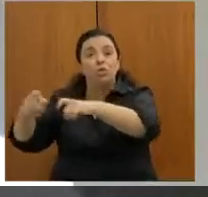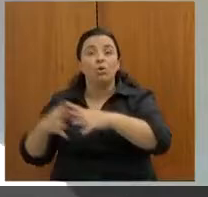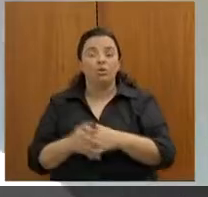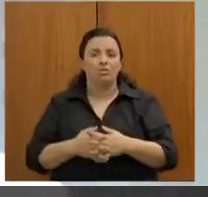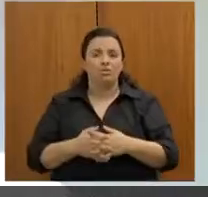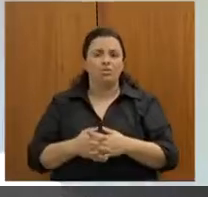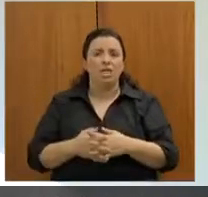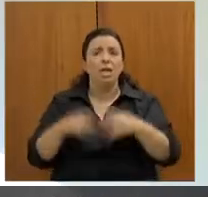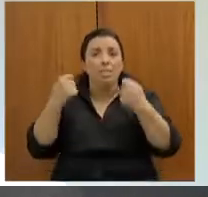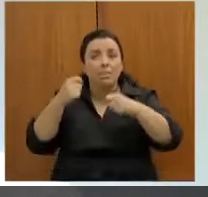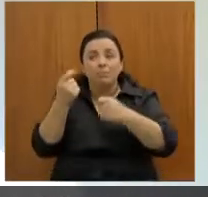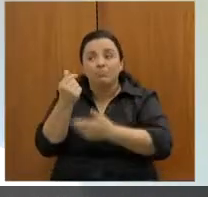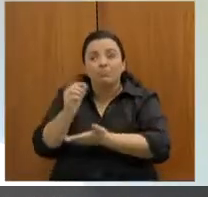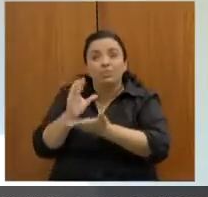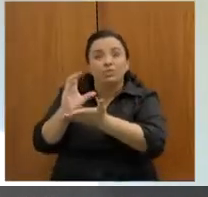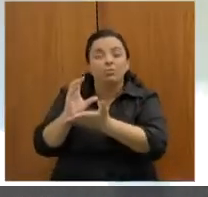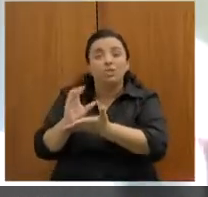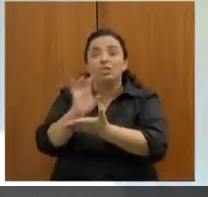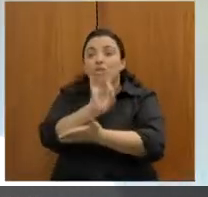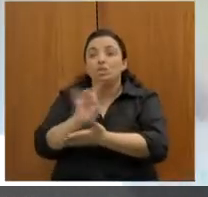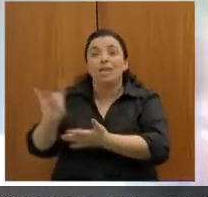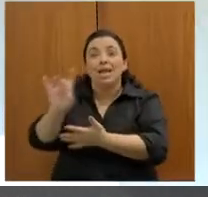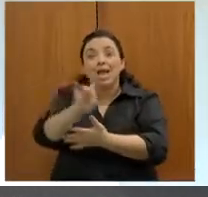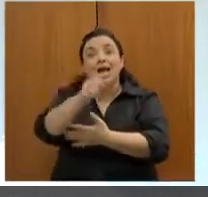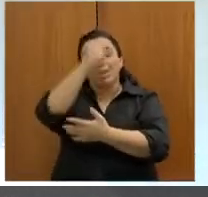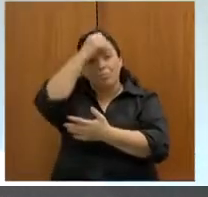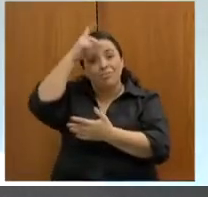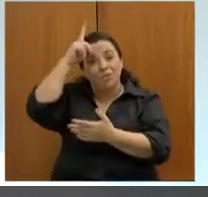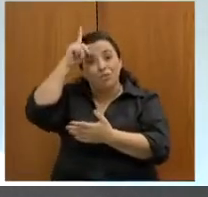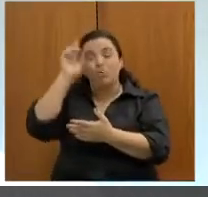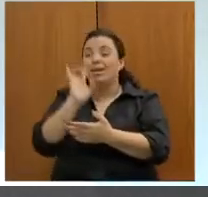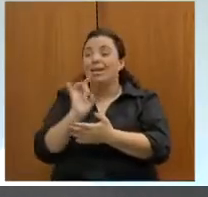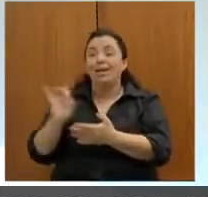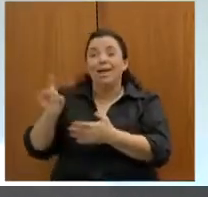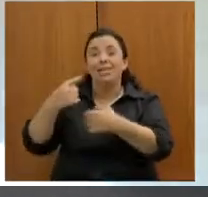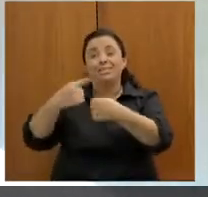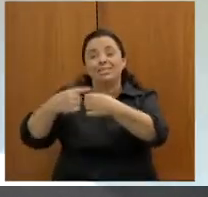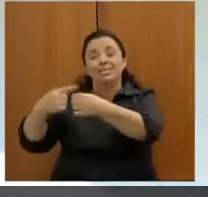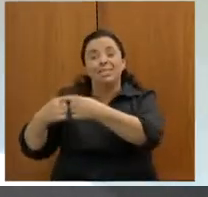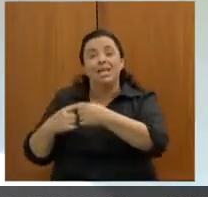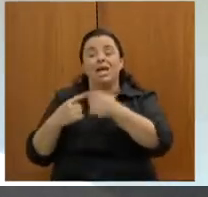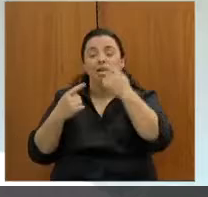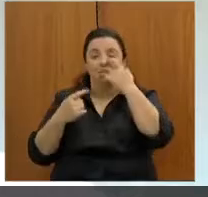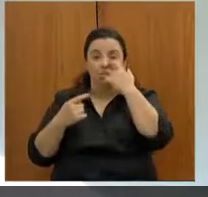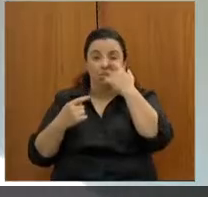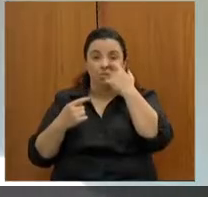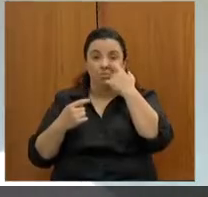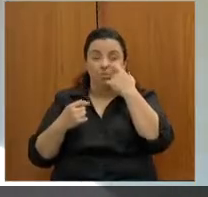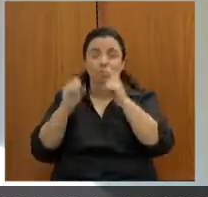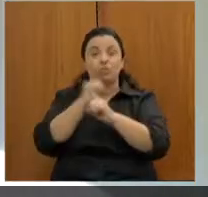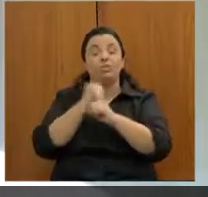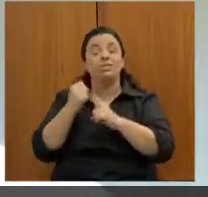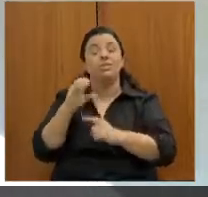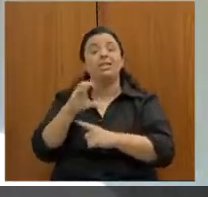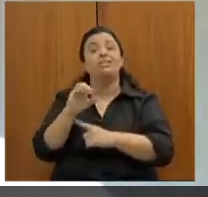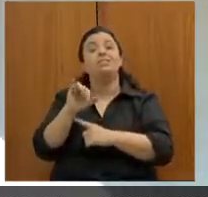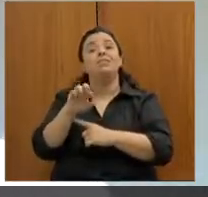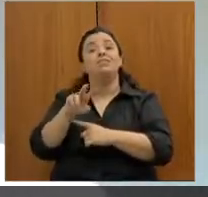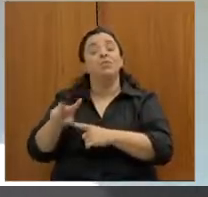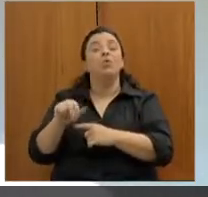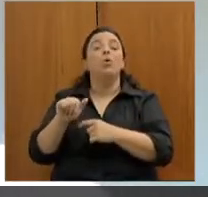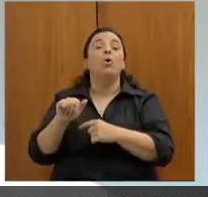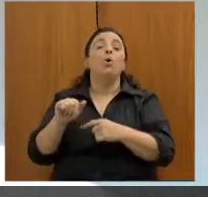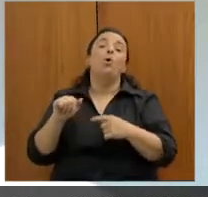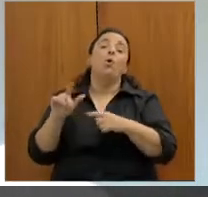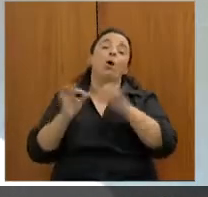prefeitura um de cada cidade a sociedade civil organizado também